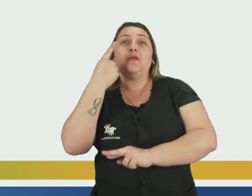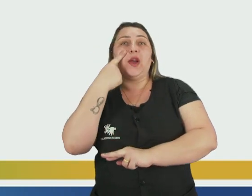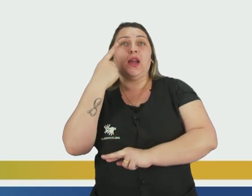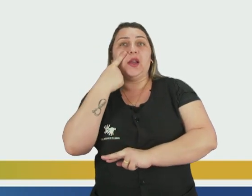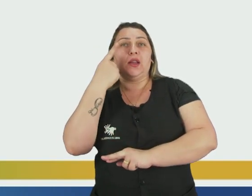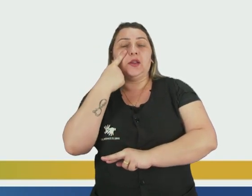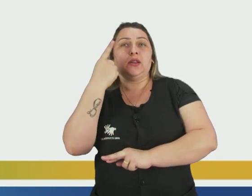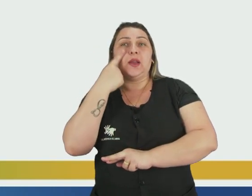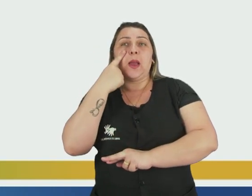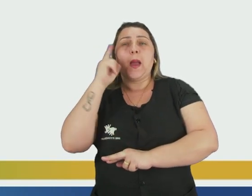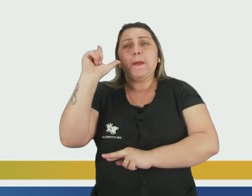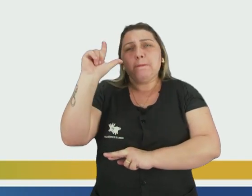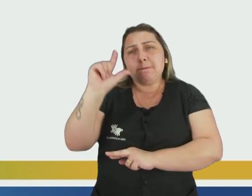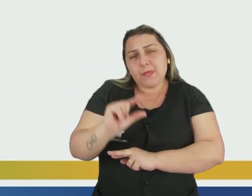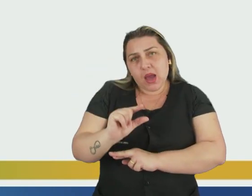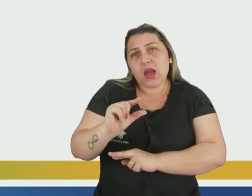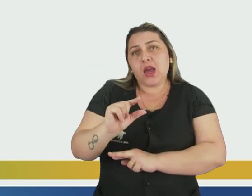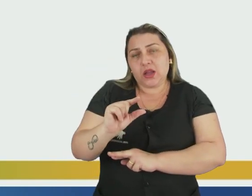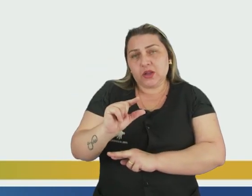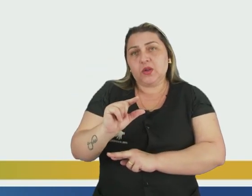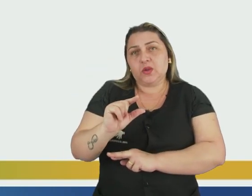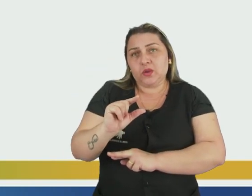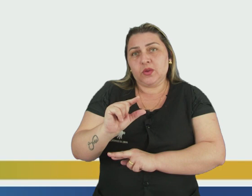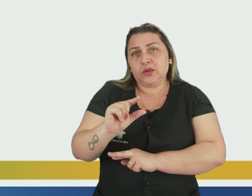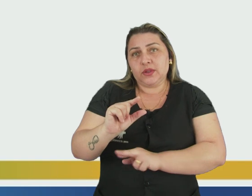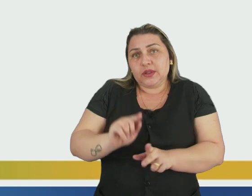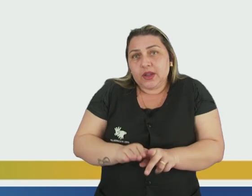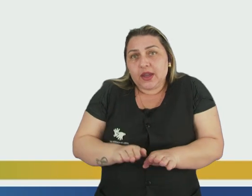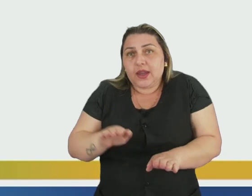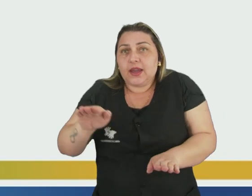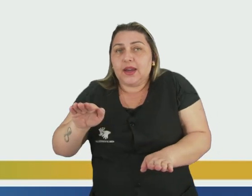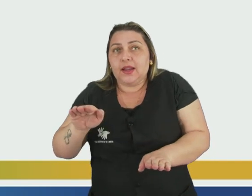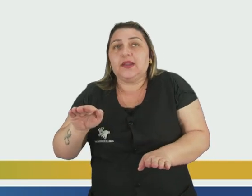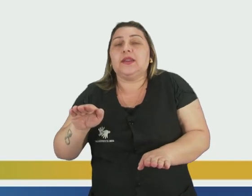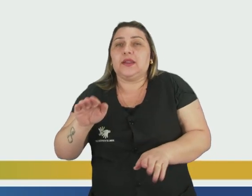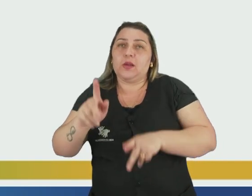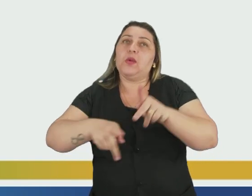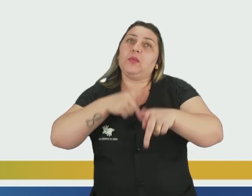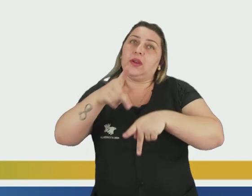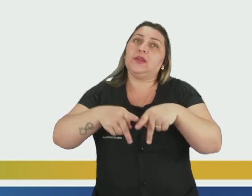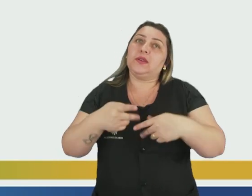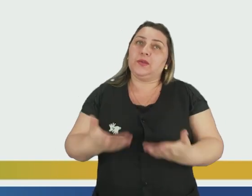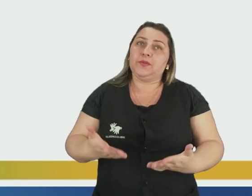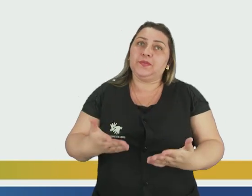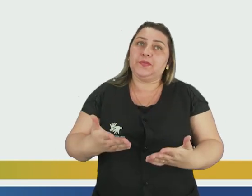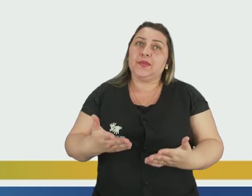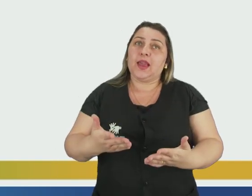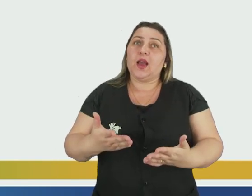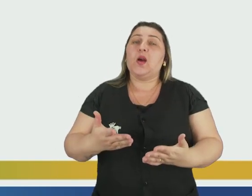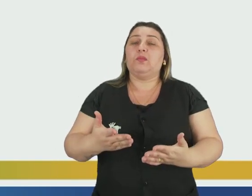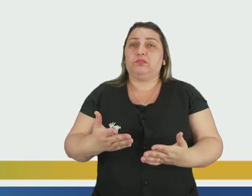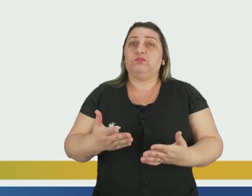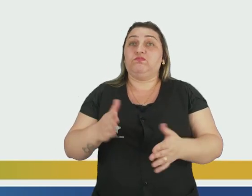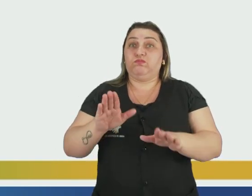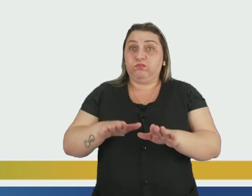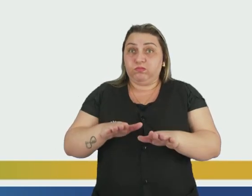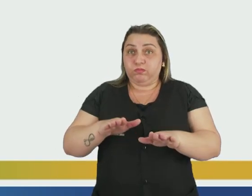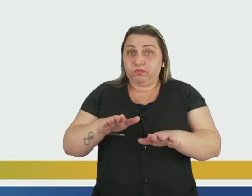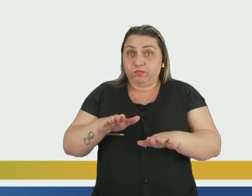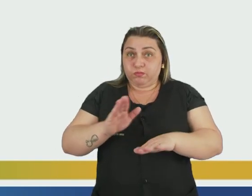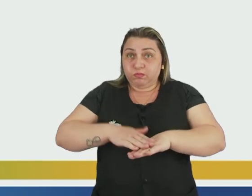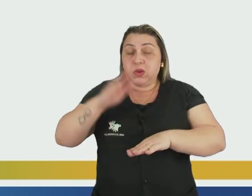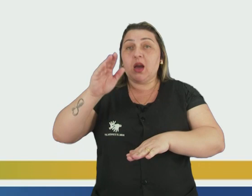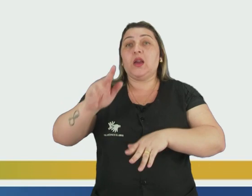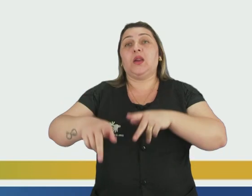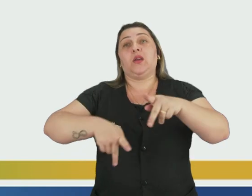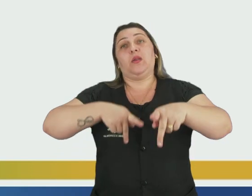uma das menores no sentido de crescimento populacional. E a que tem uma maior população,